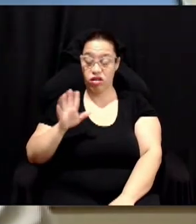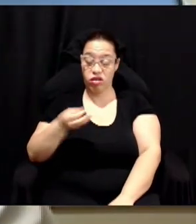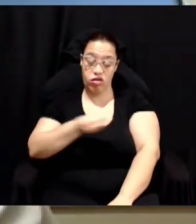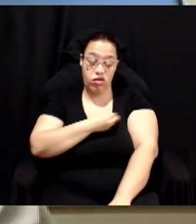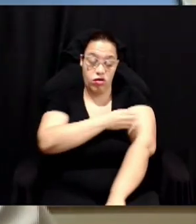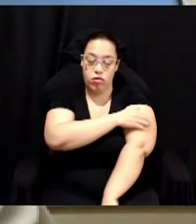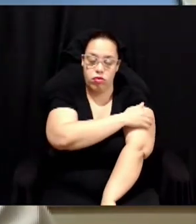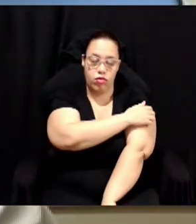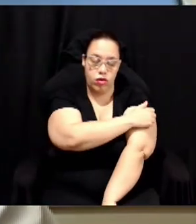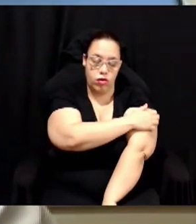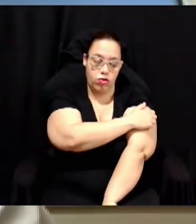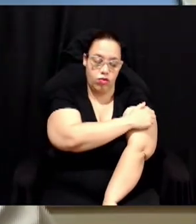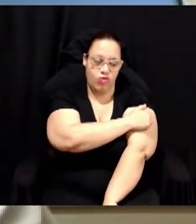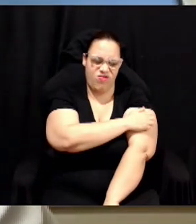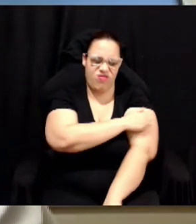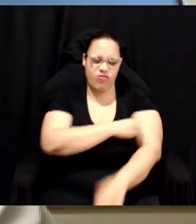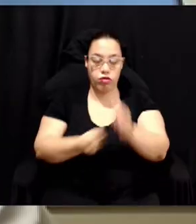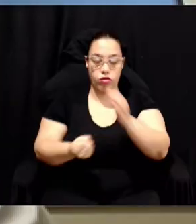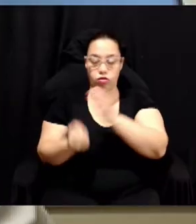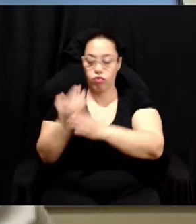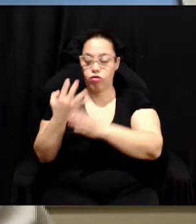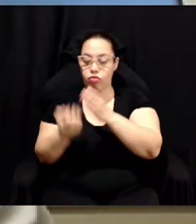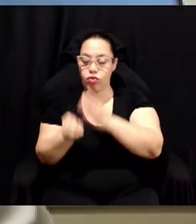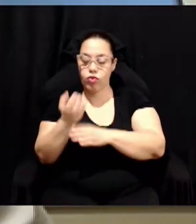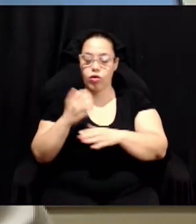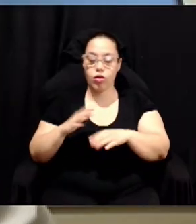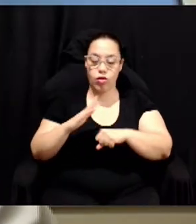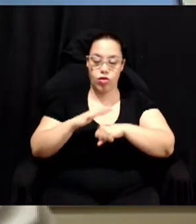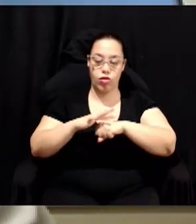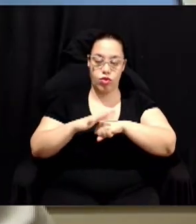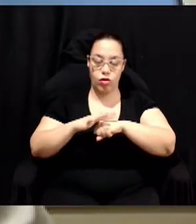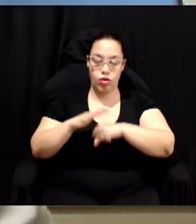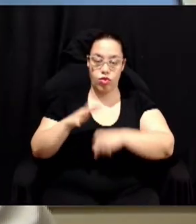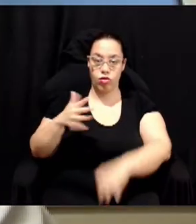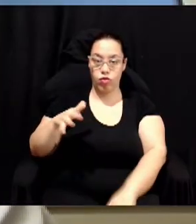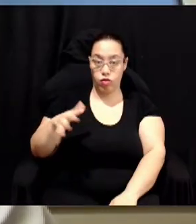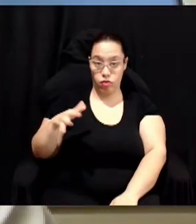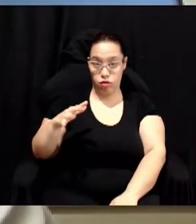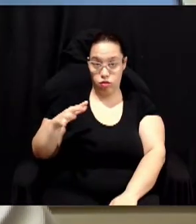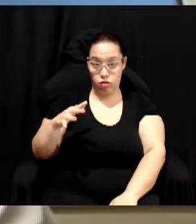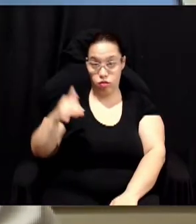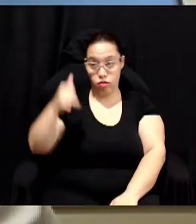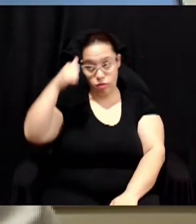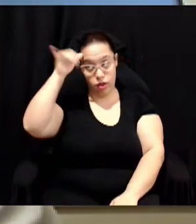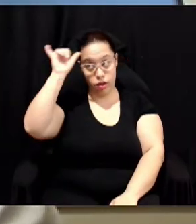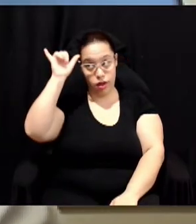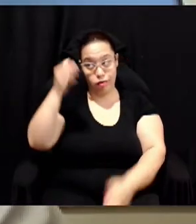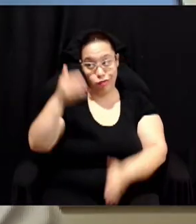com o surgimento de casos de Parkinson cada vez mais precoces.